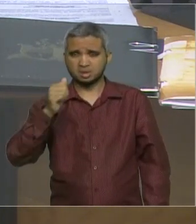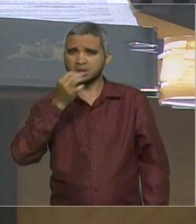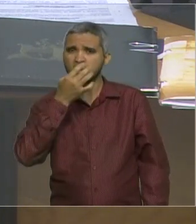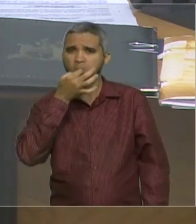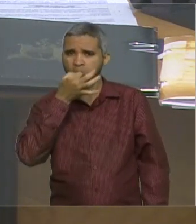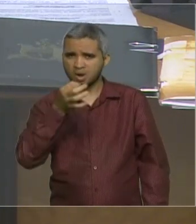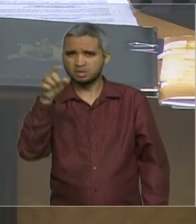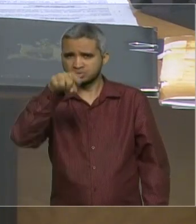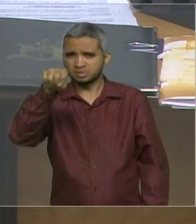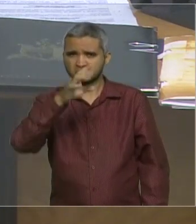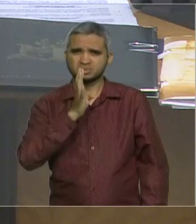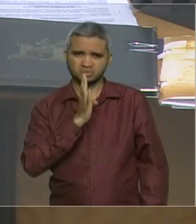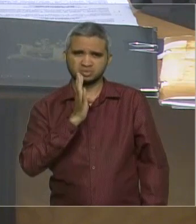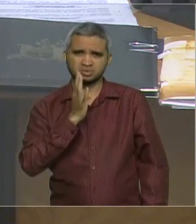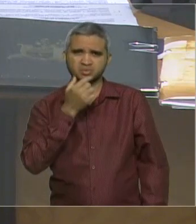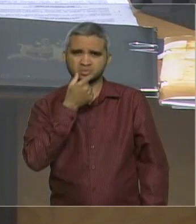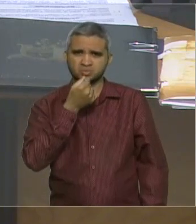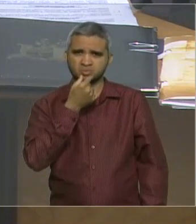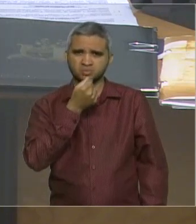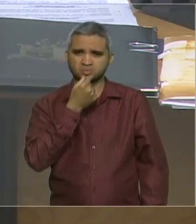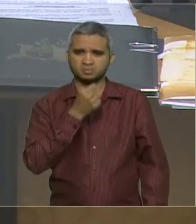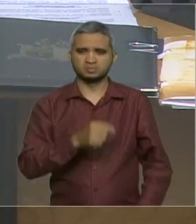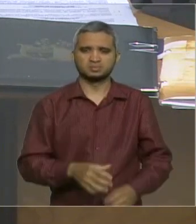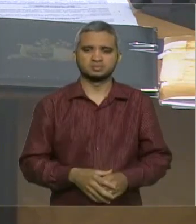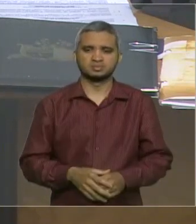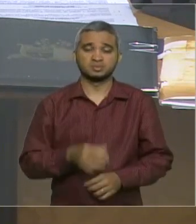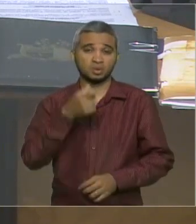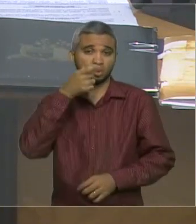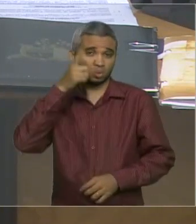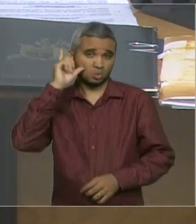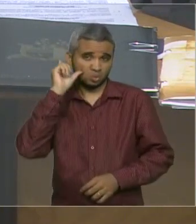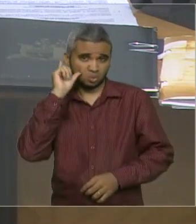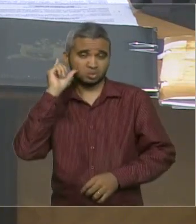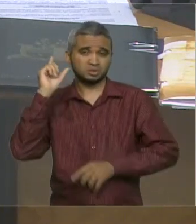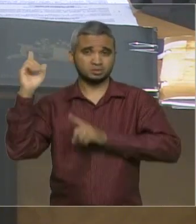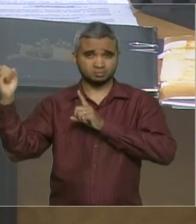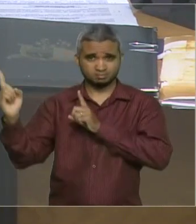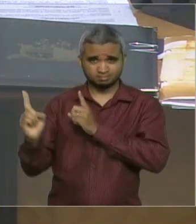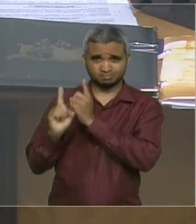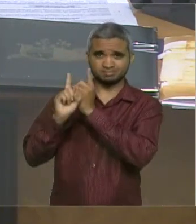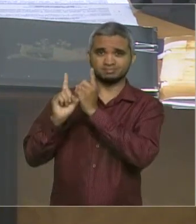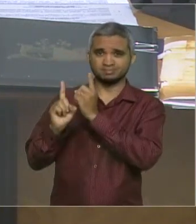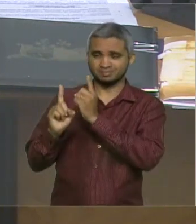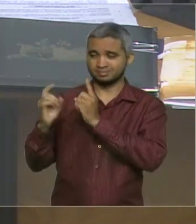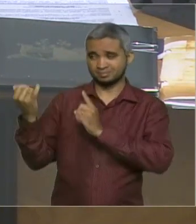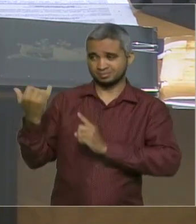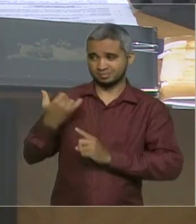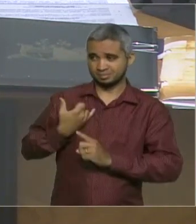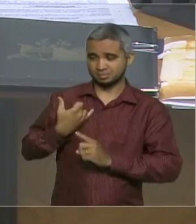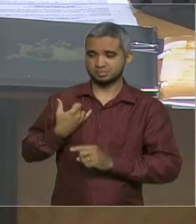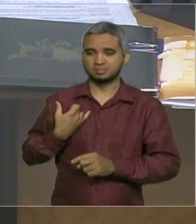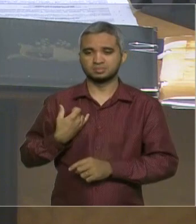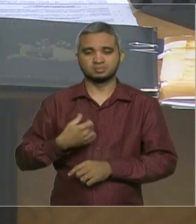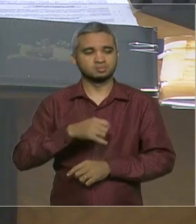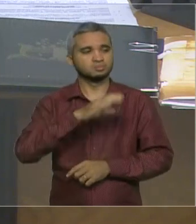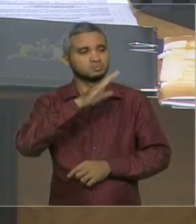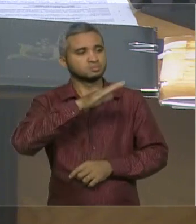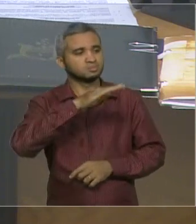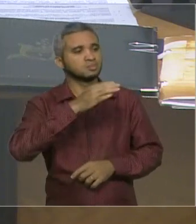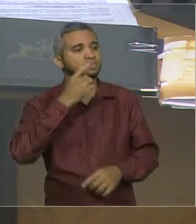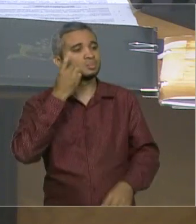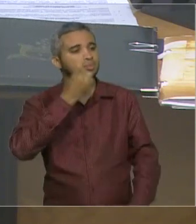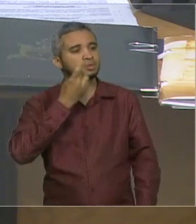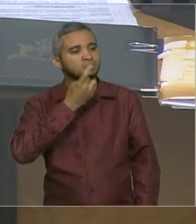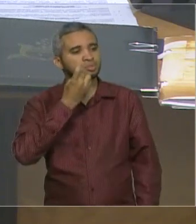da Assembleia. Encontrou comigo ontem e me disse o seguinte: deputada,